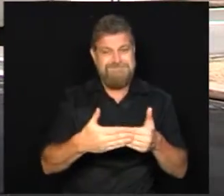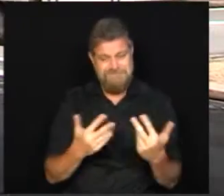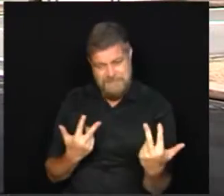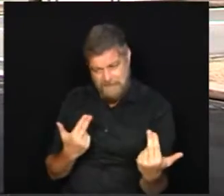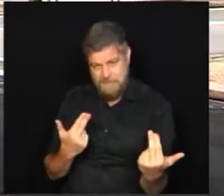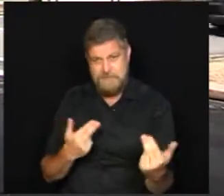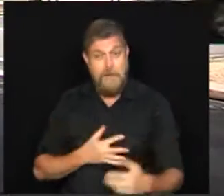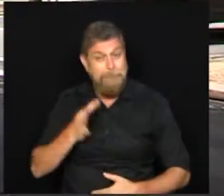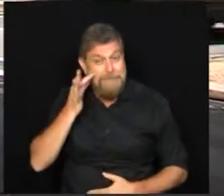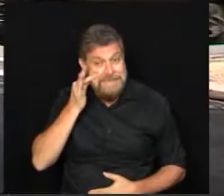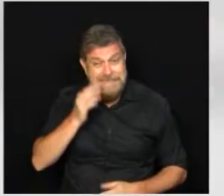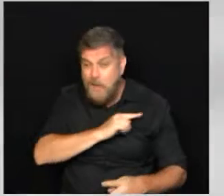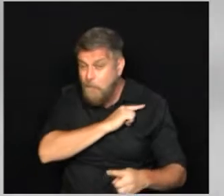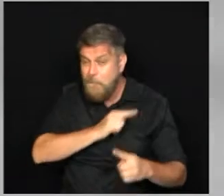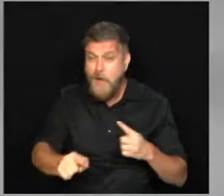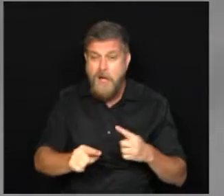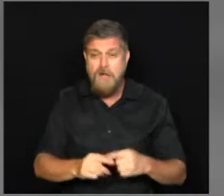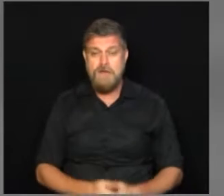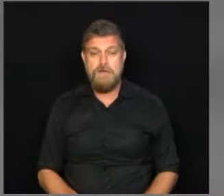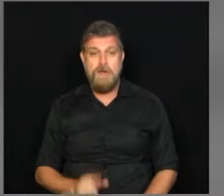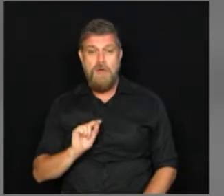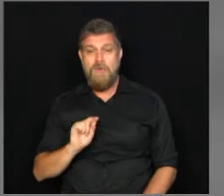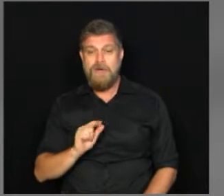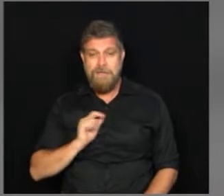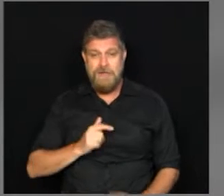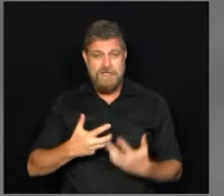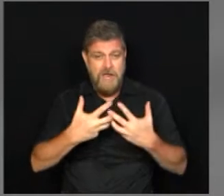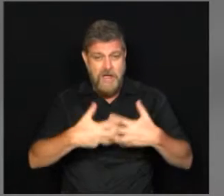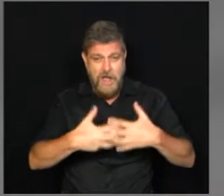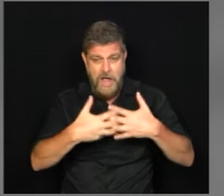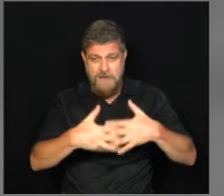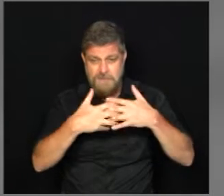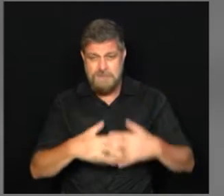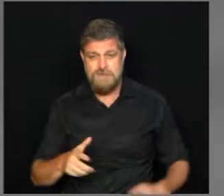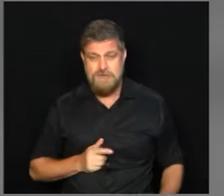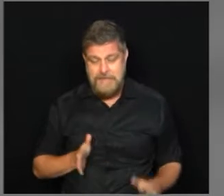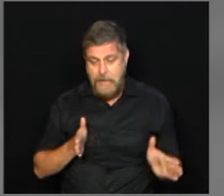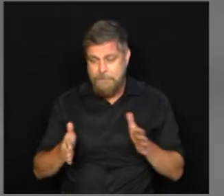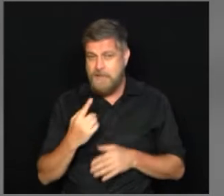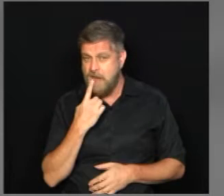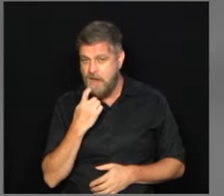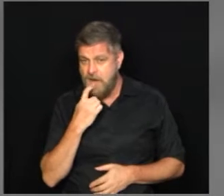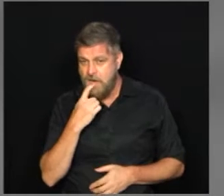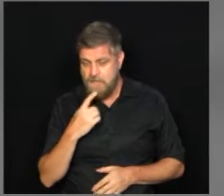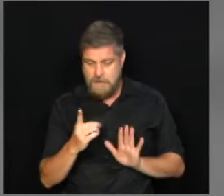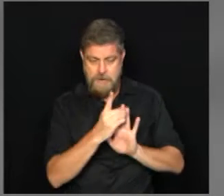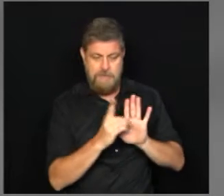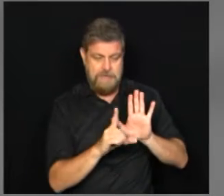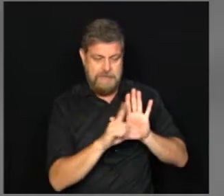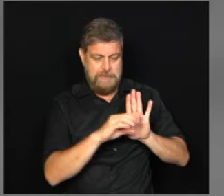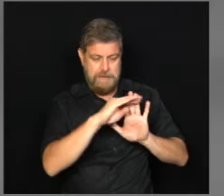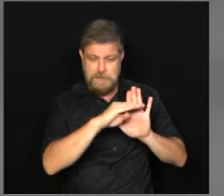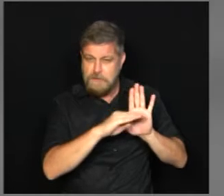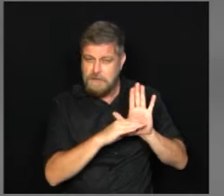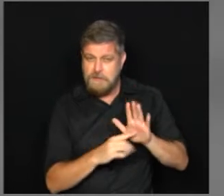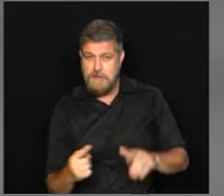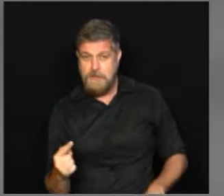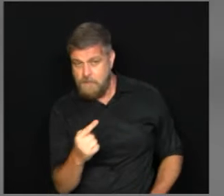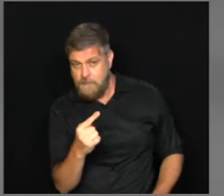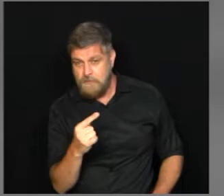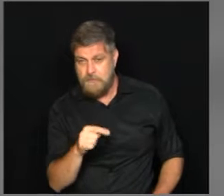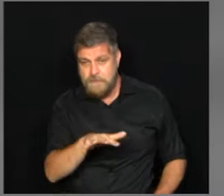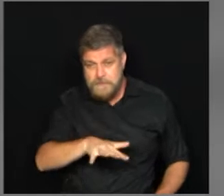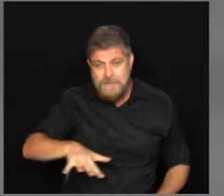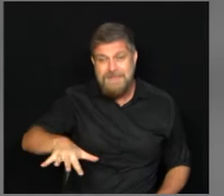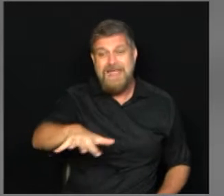para aulas presenciais o que pode funcionar nesta fase vermelha segundo o decreto são apenas